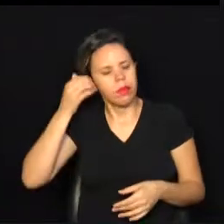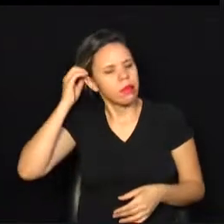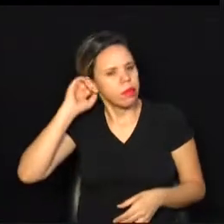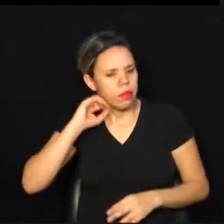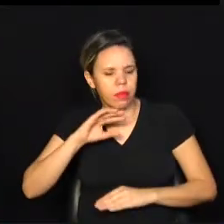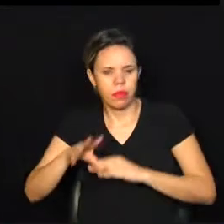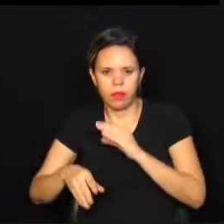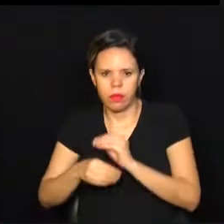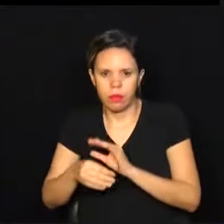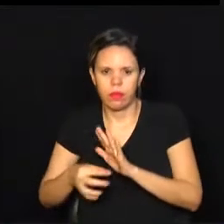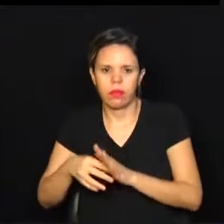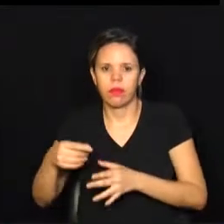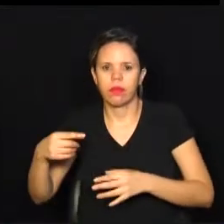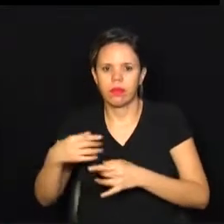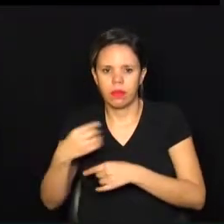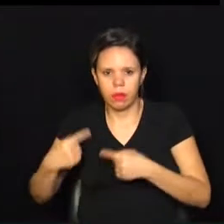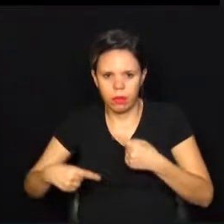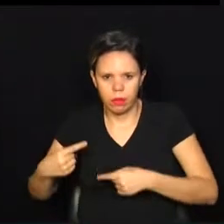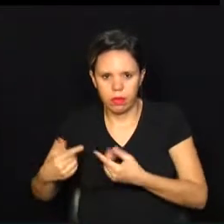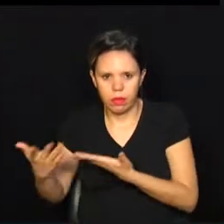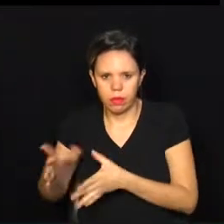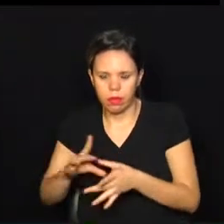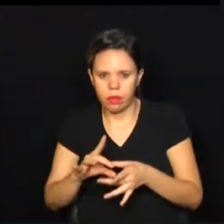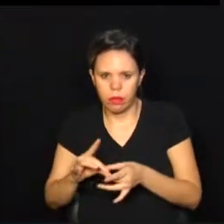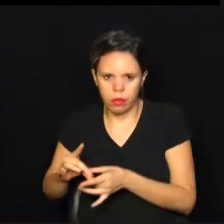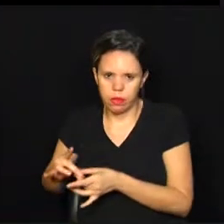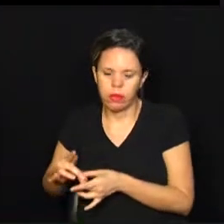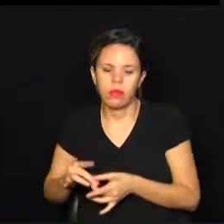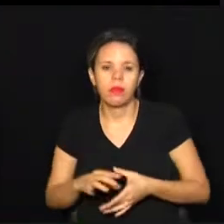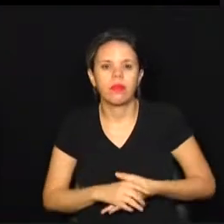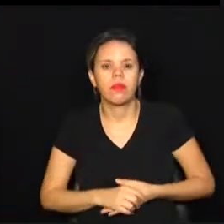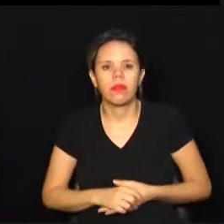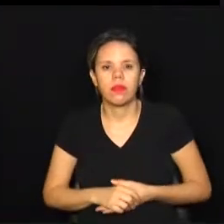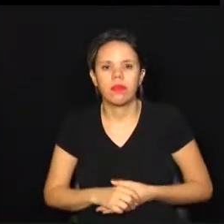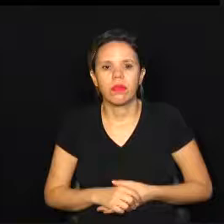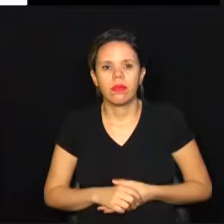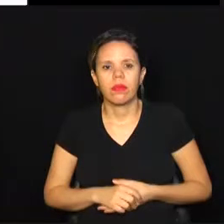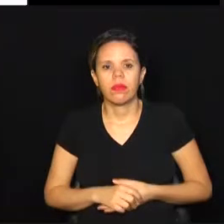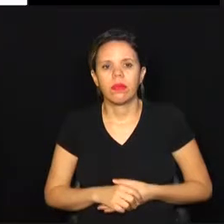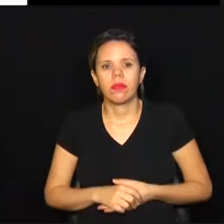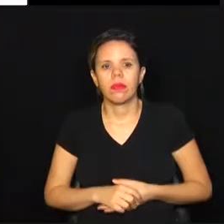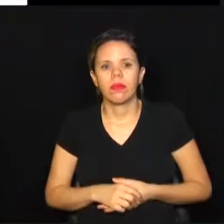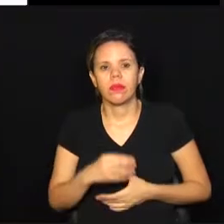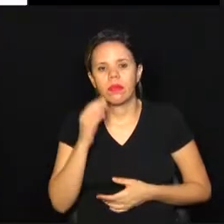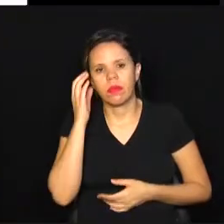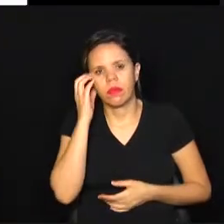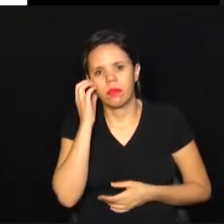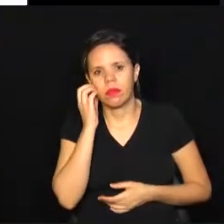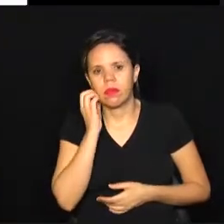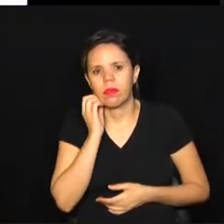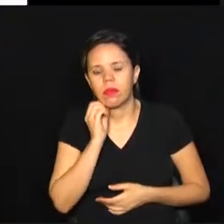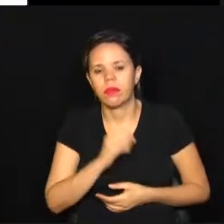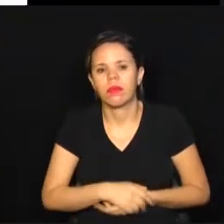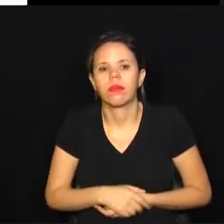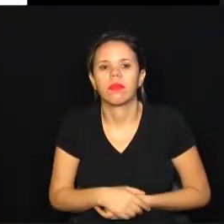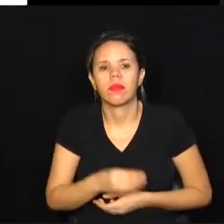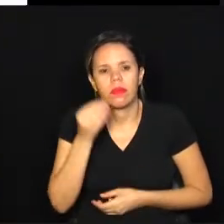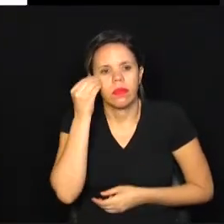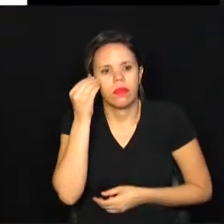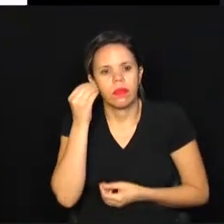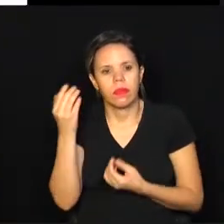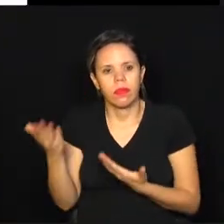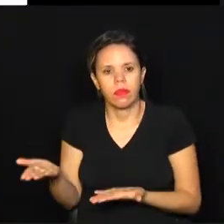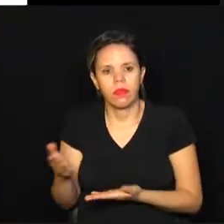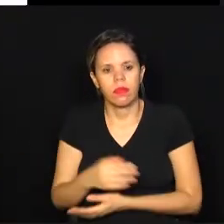reposicionar o debate diante desse contexto. Então, e aí eu vou tentar fazer